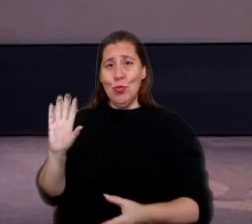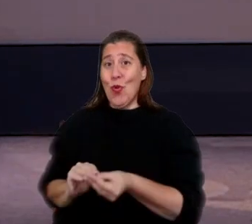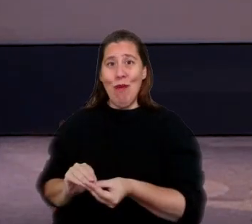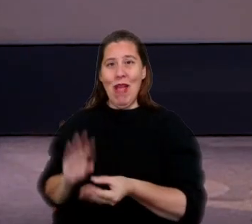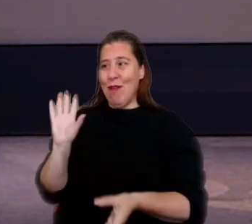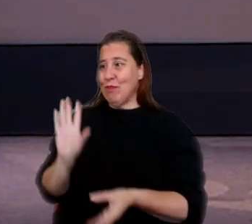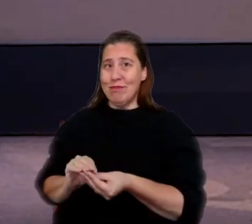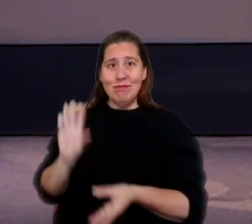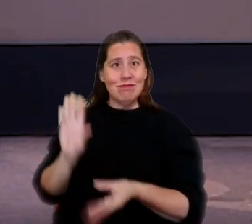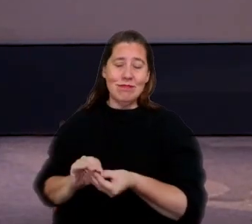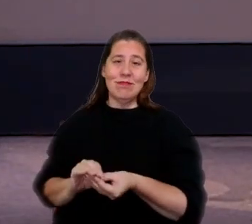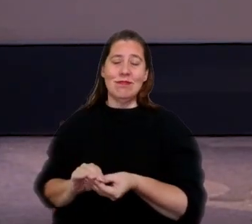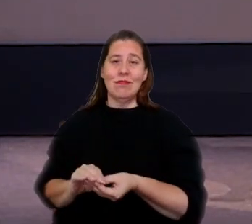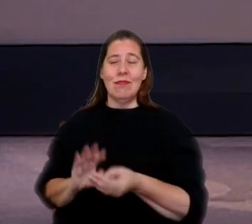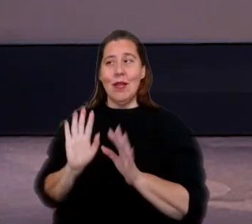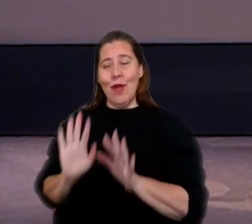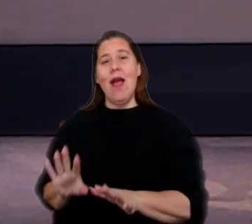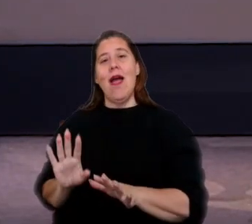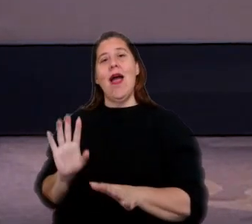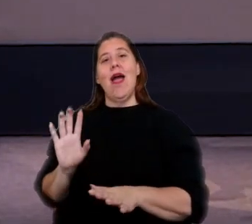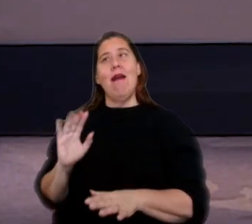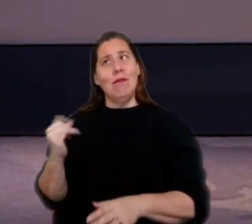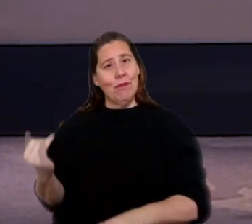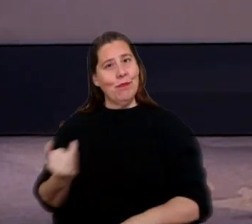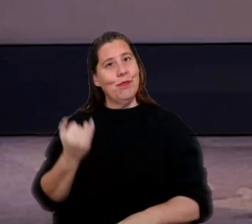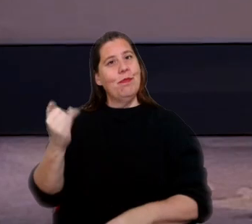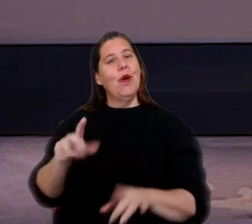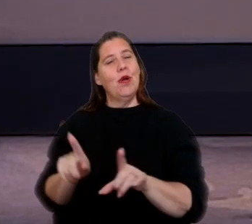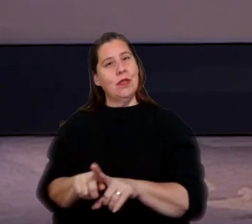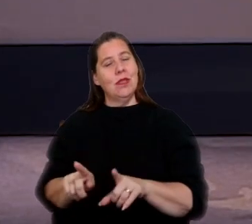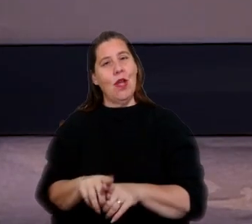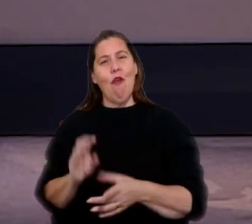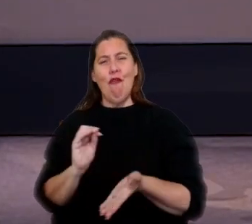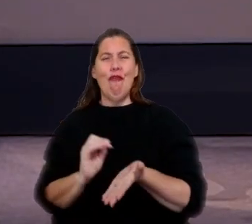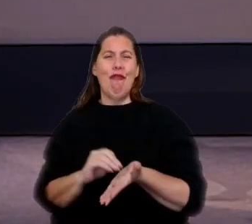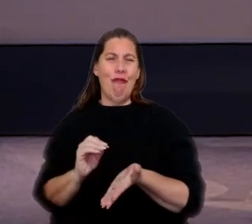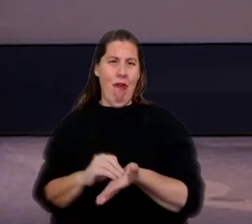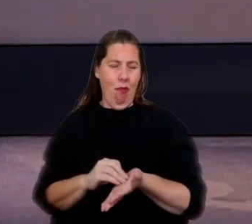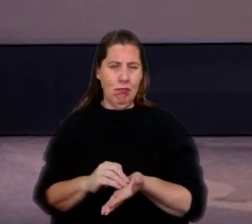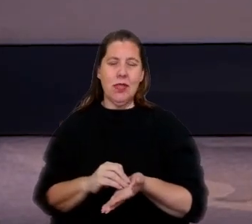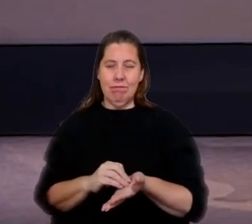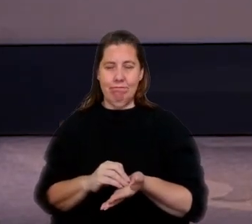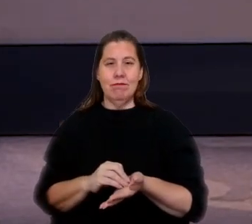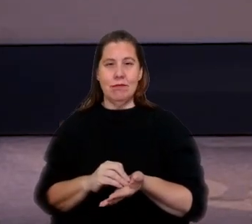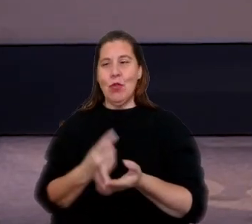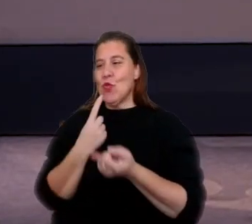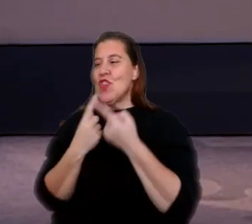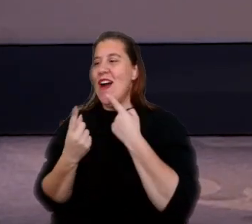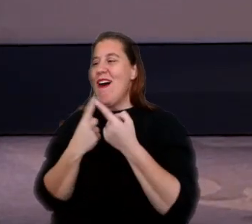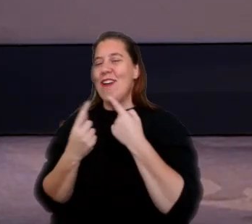muito curto tudo, né? Eu acho que isso é um marcador ali de uma falta muito